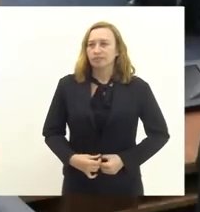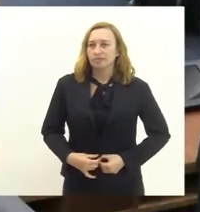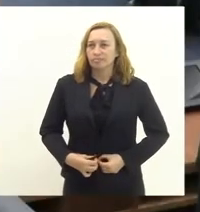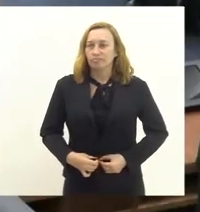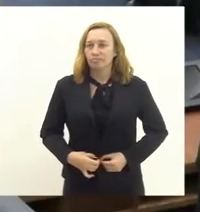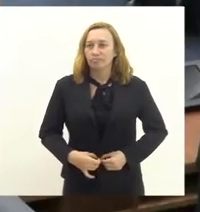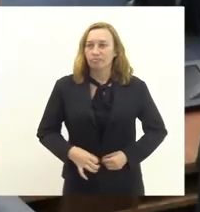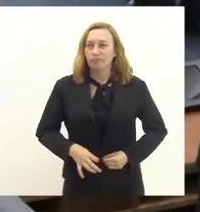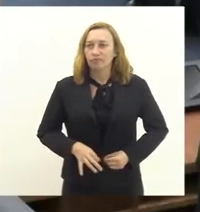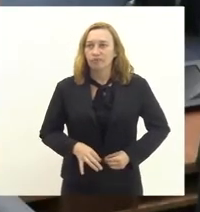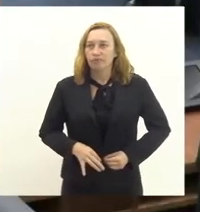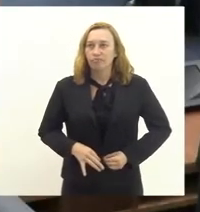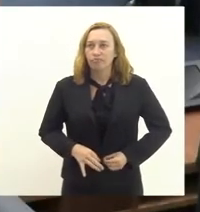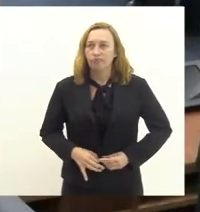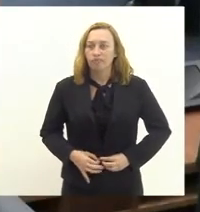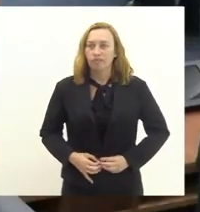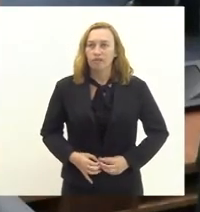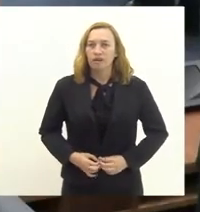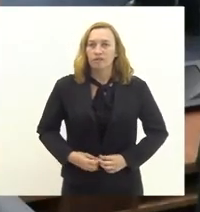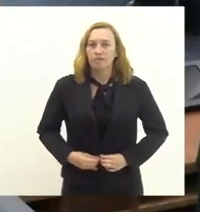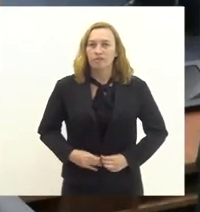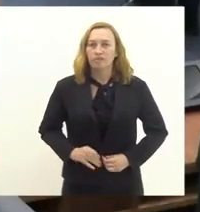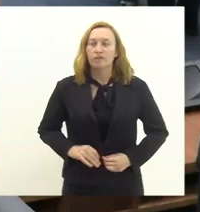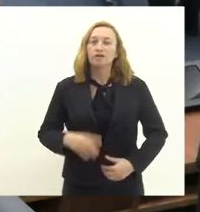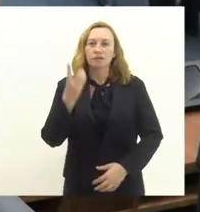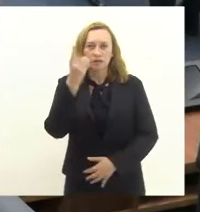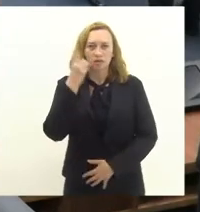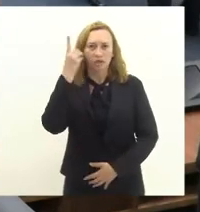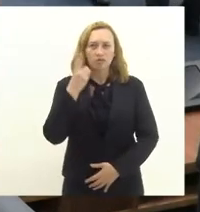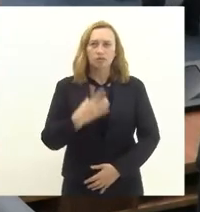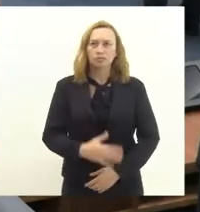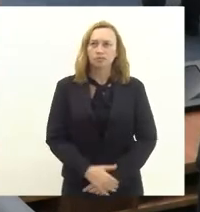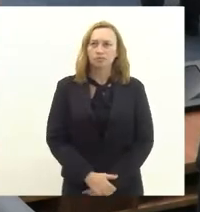Imagina, meu irmão. Ok. Deputado